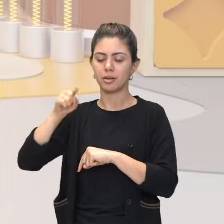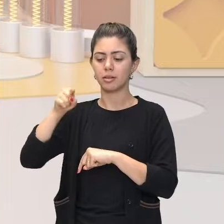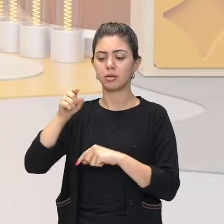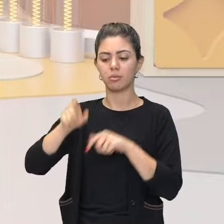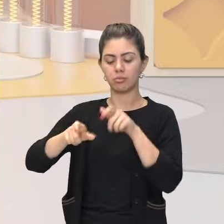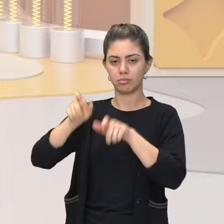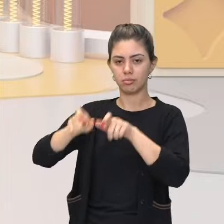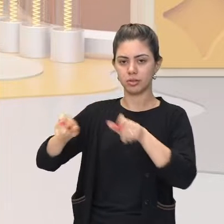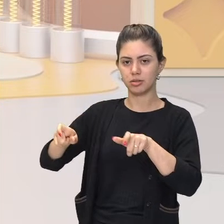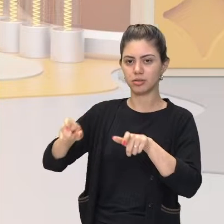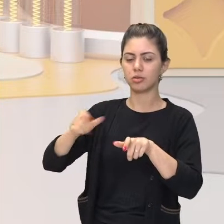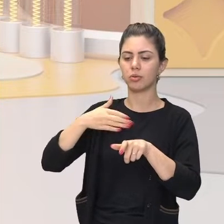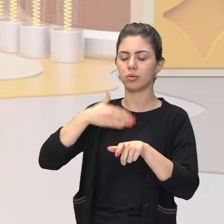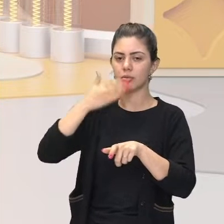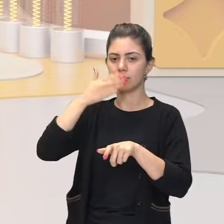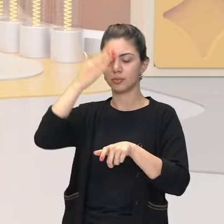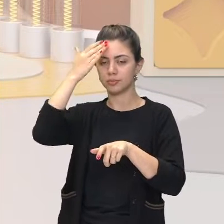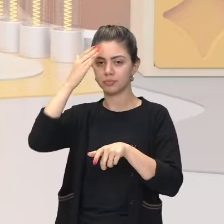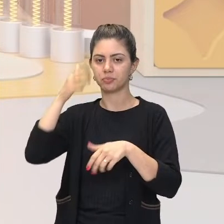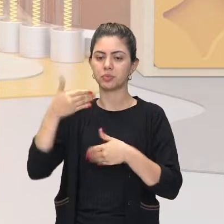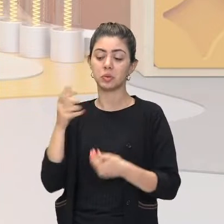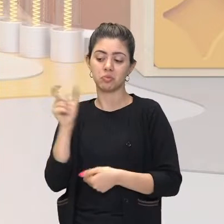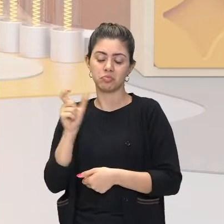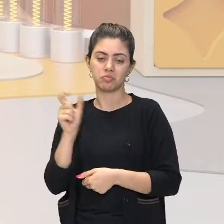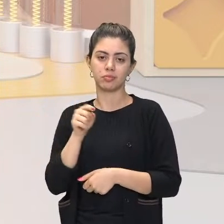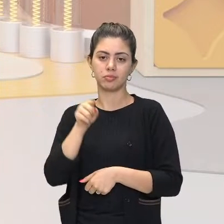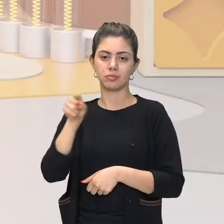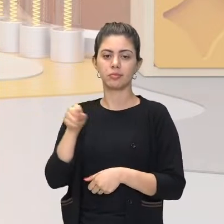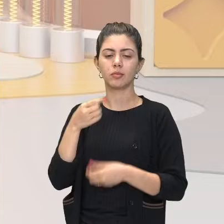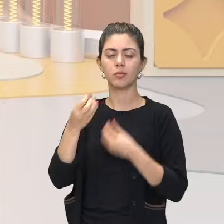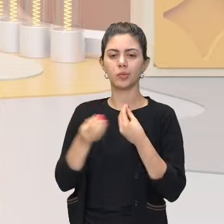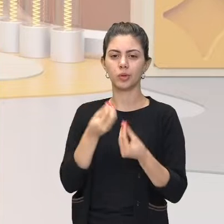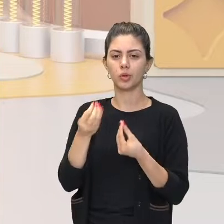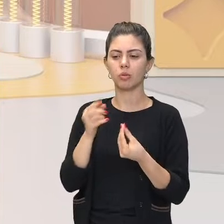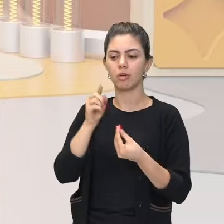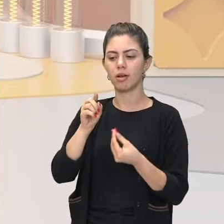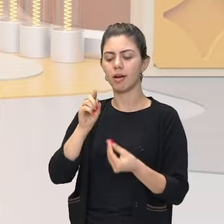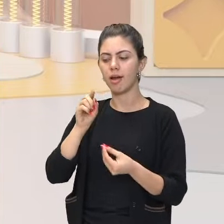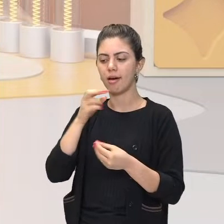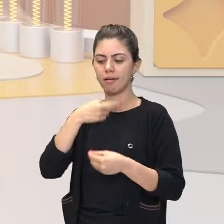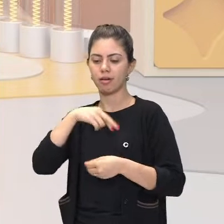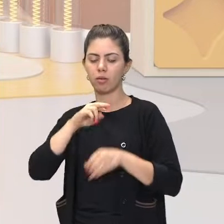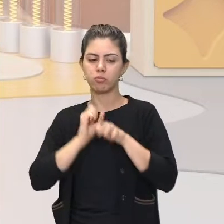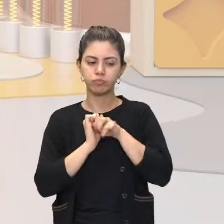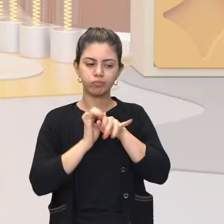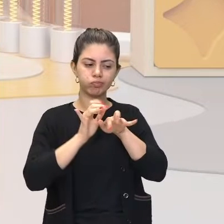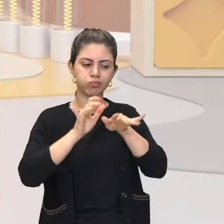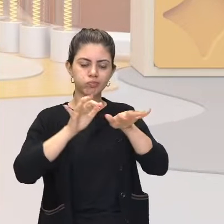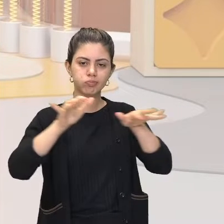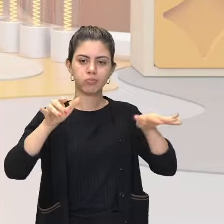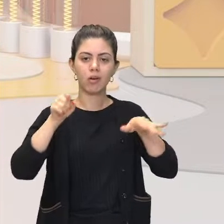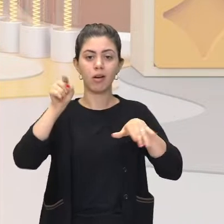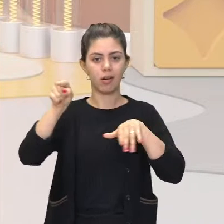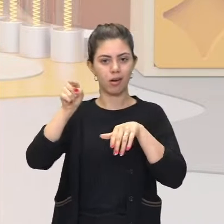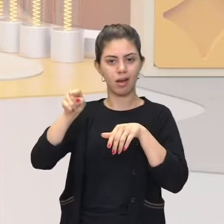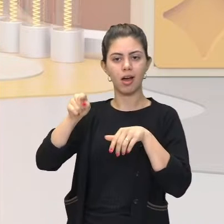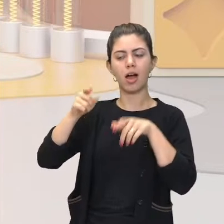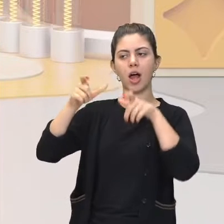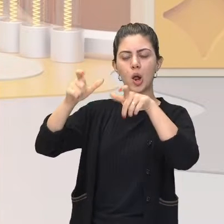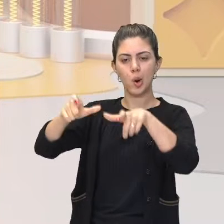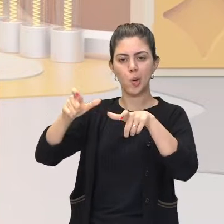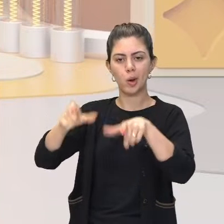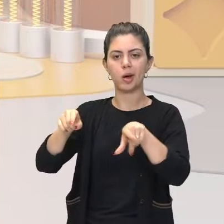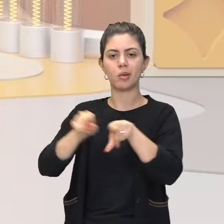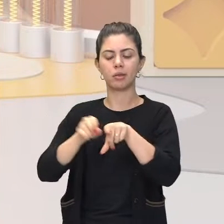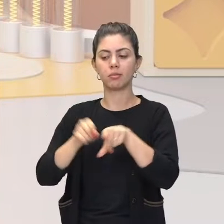são chamados, ou muçulmanos, eles vão difundir a sua religião pela Península Arábica,